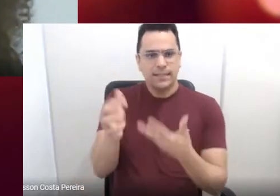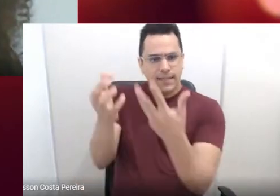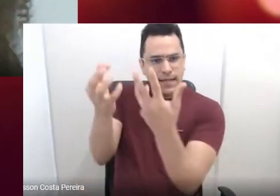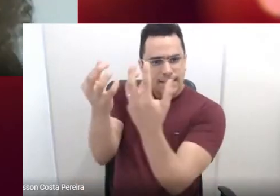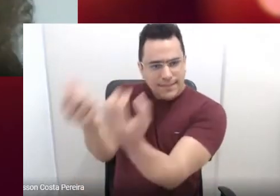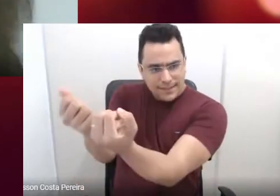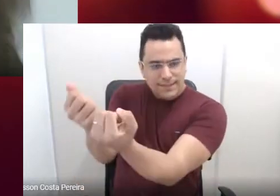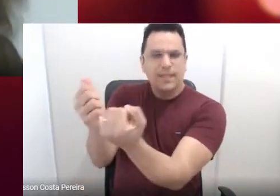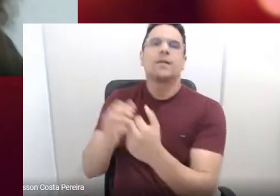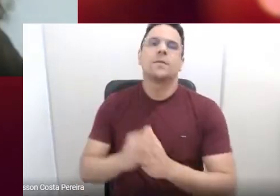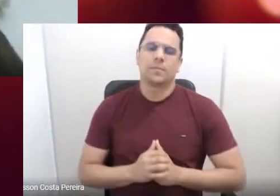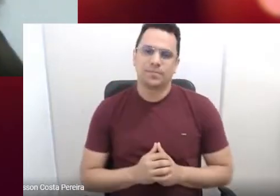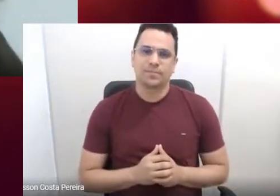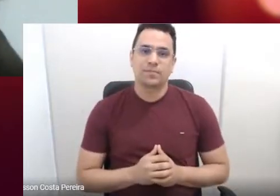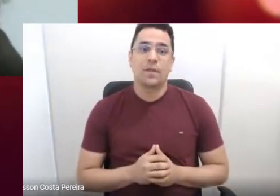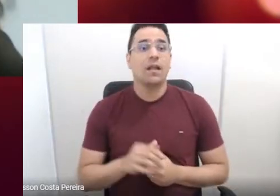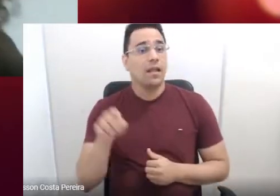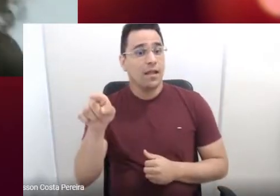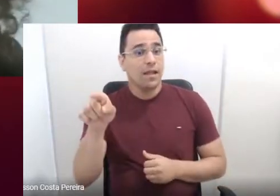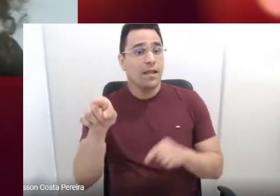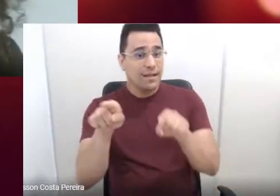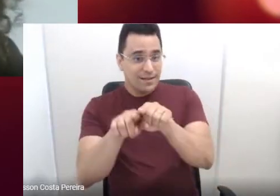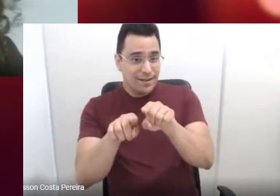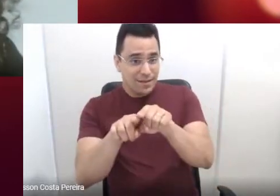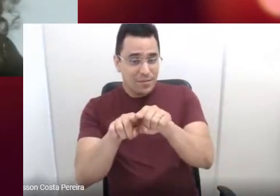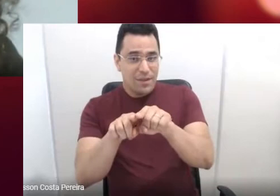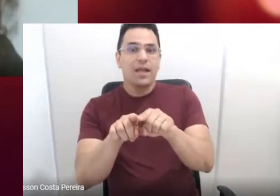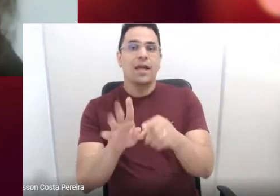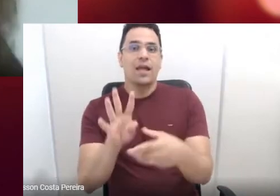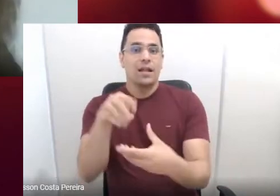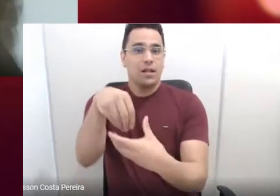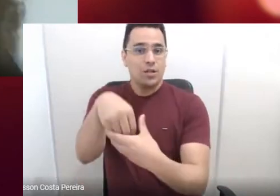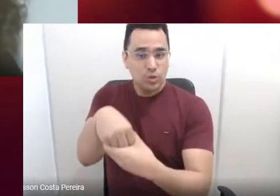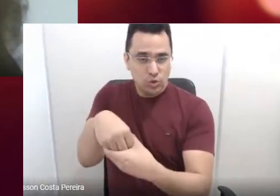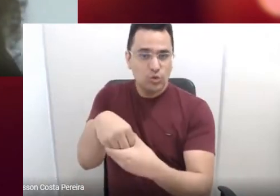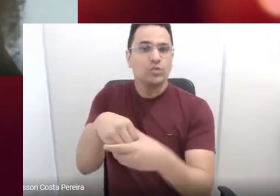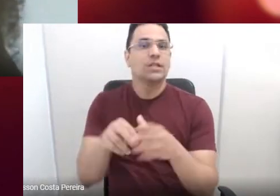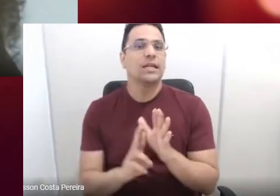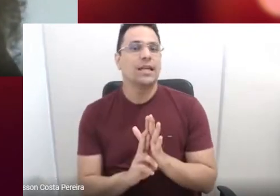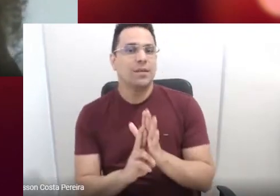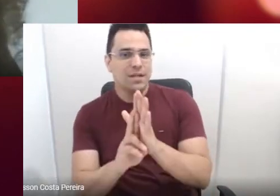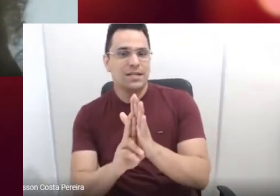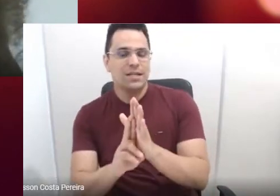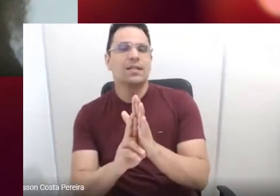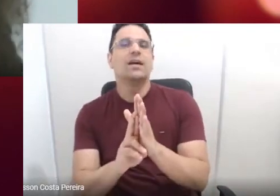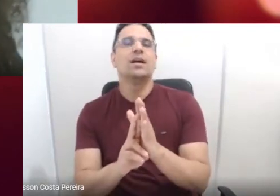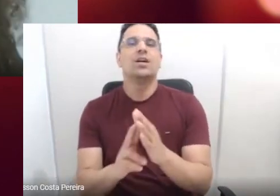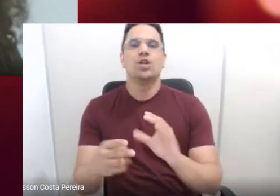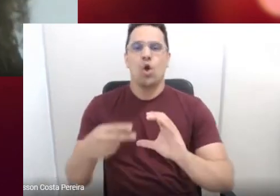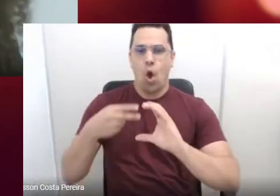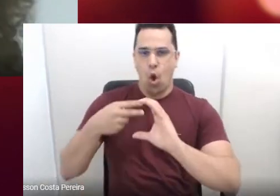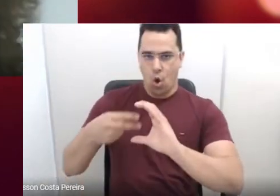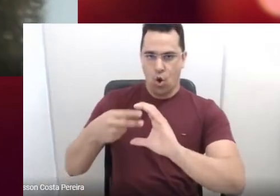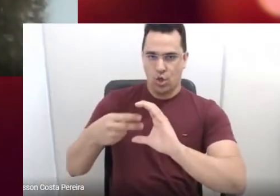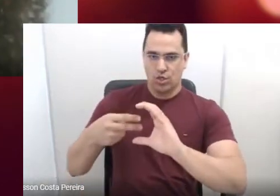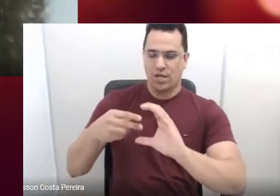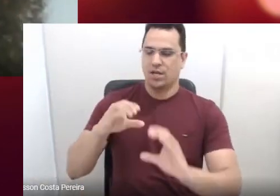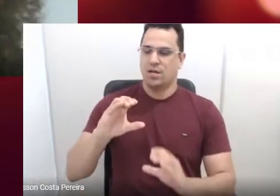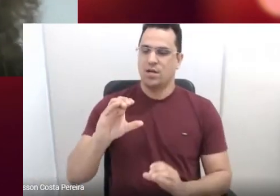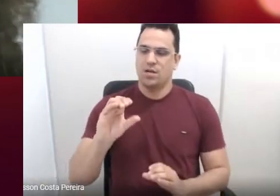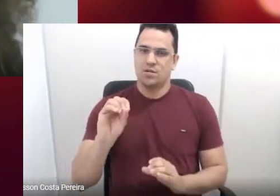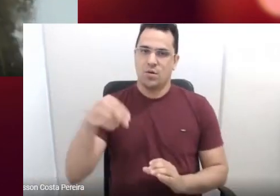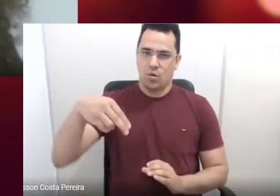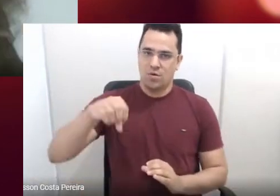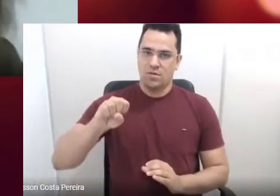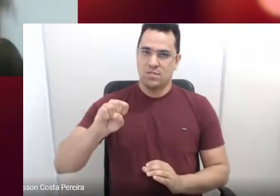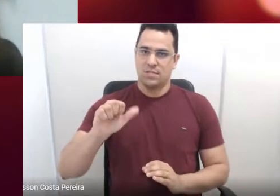aceitado o convite, e a colega também é conselheira junto ao CONSAD, né? Então, ela com certeza vai conseguir